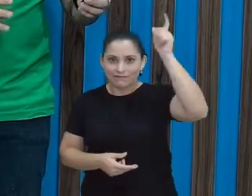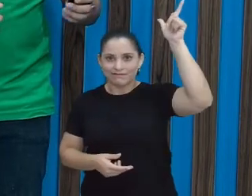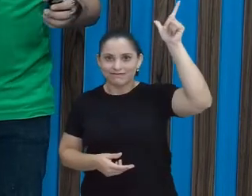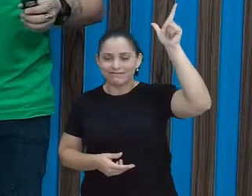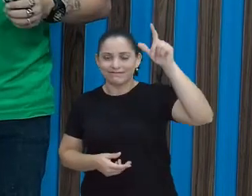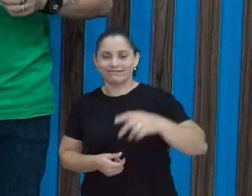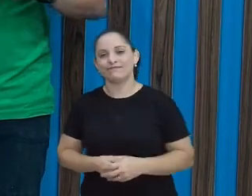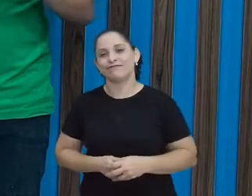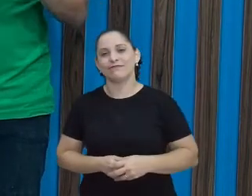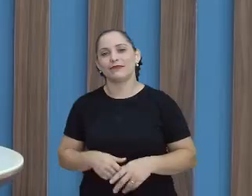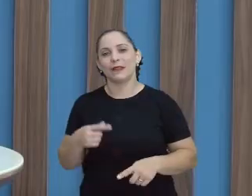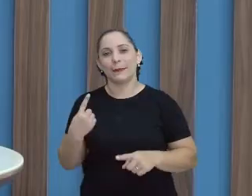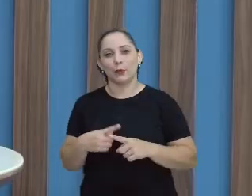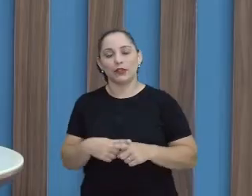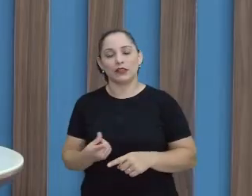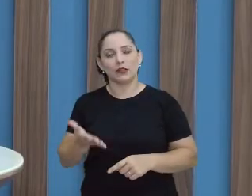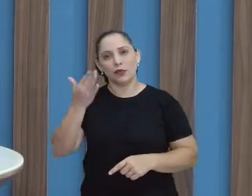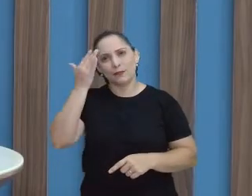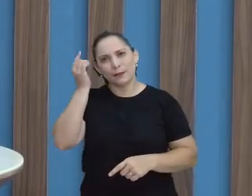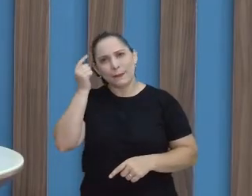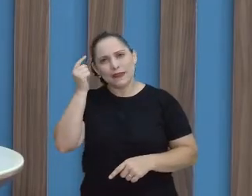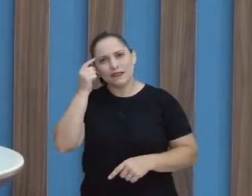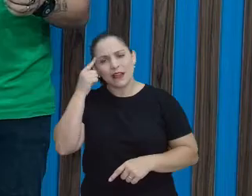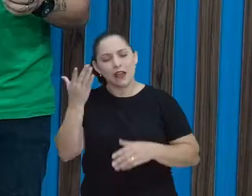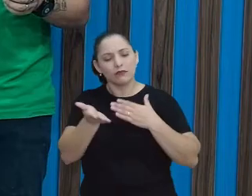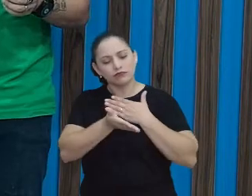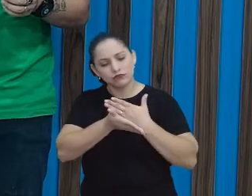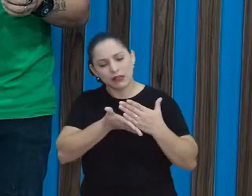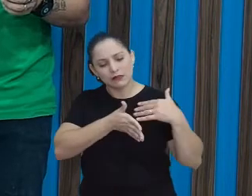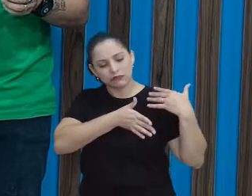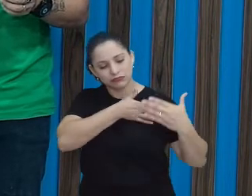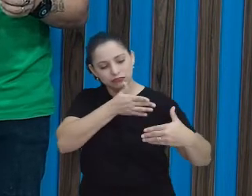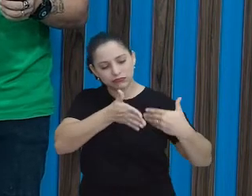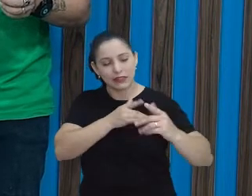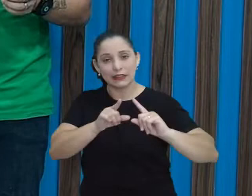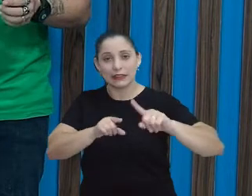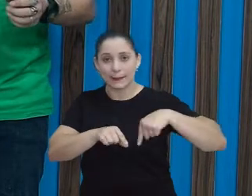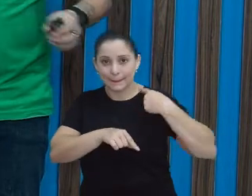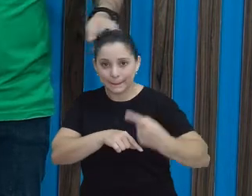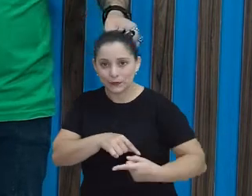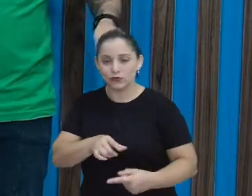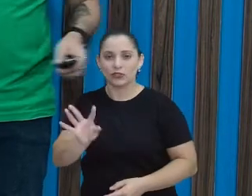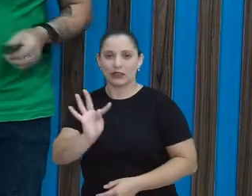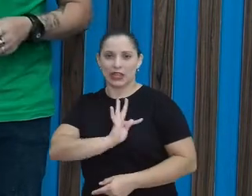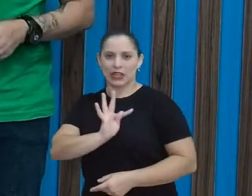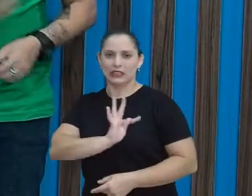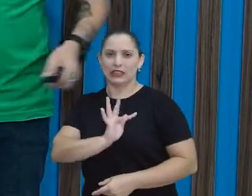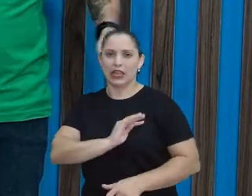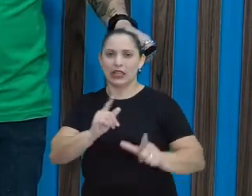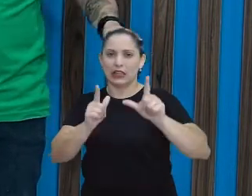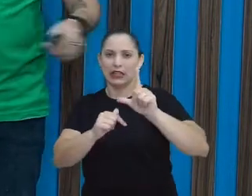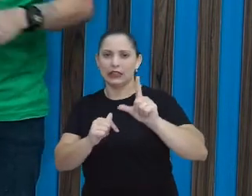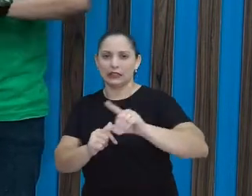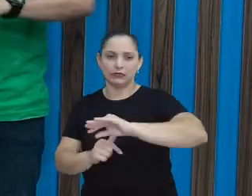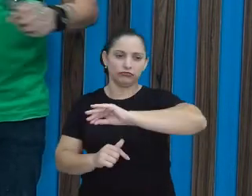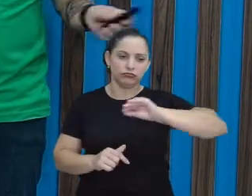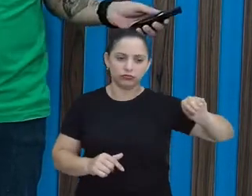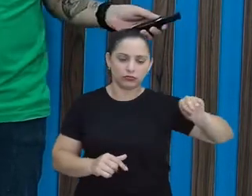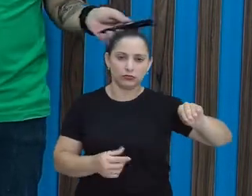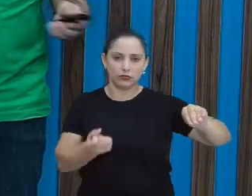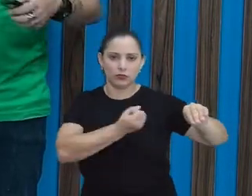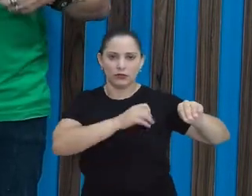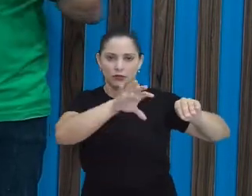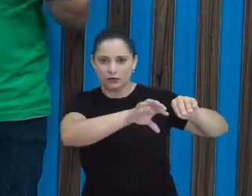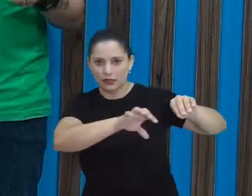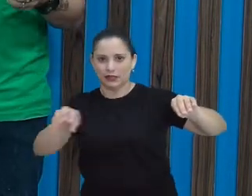comum, né, Pedro? A gente começa com essa ideia intuitiva, aí depois que aparece a técnica lá, aí já começa letra para um lado, número para o outro, como se não